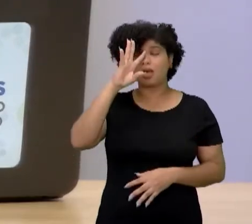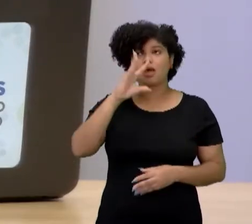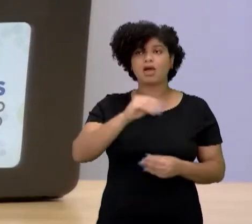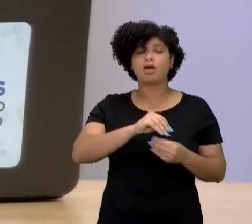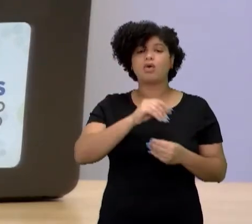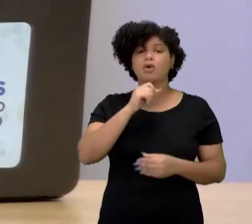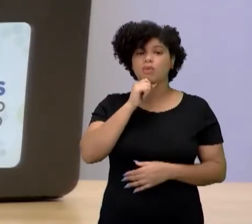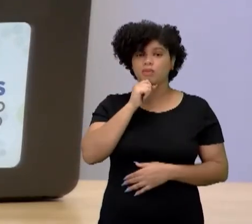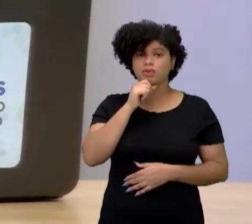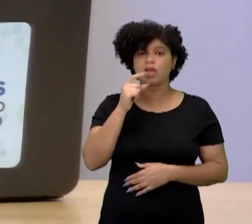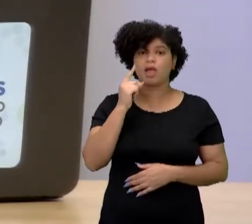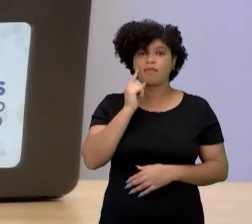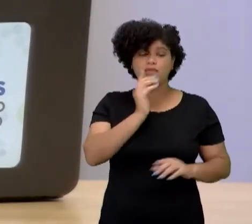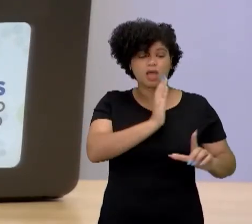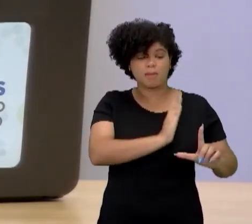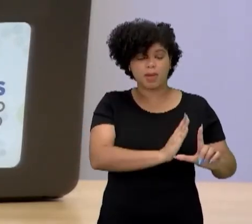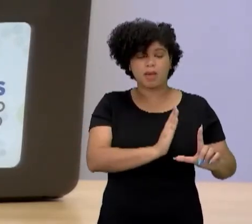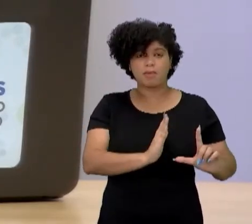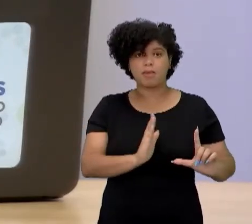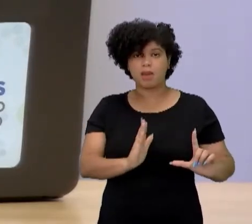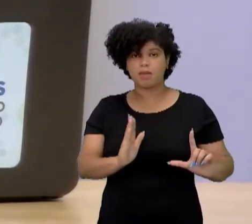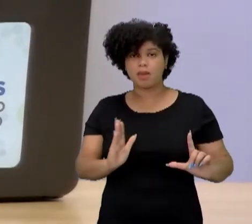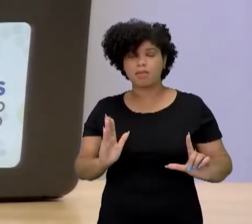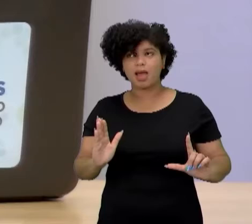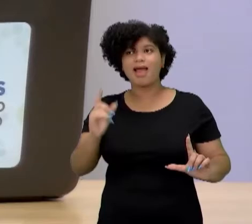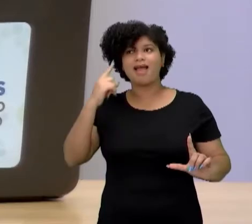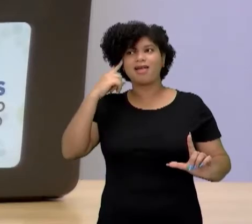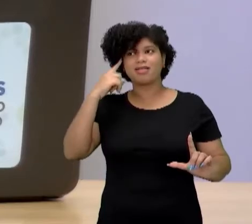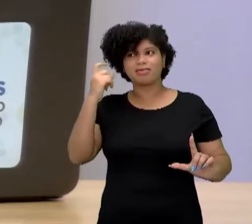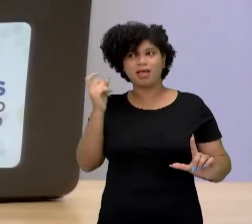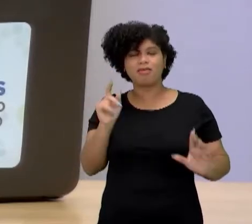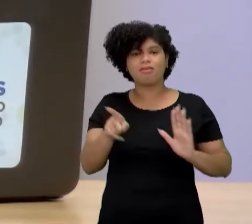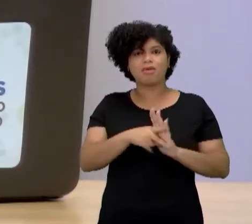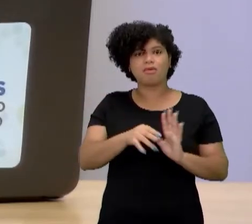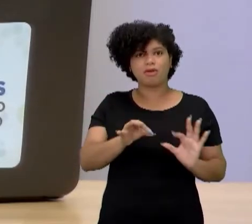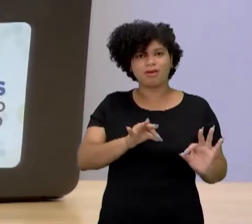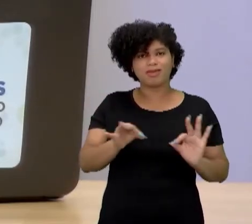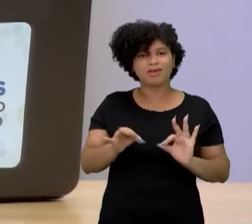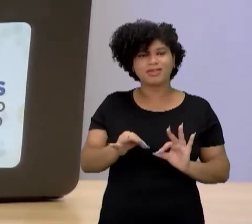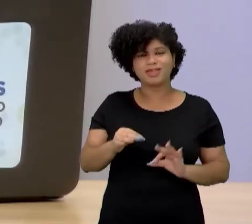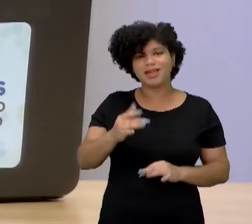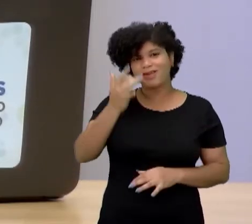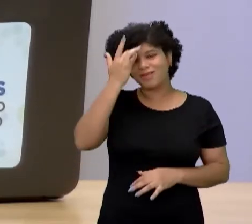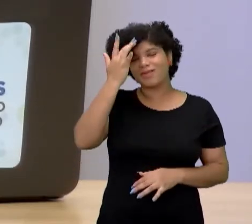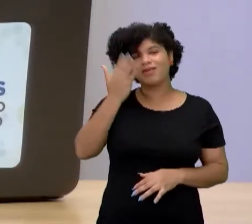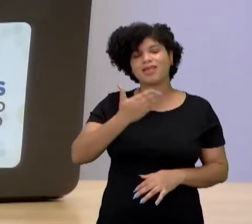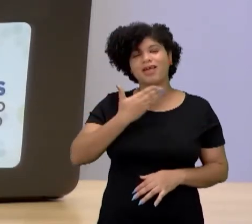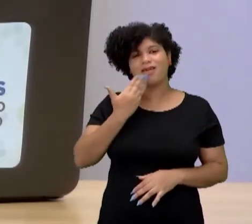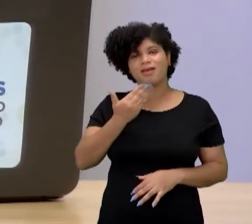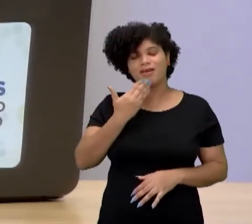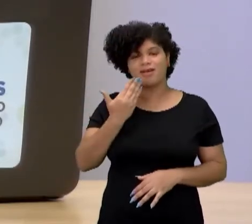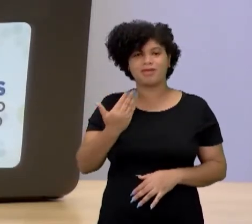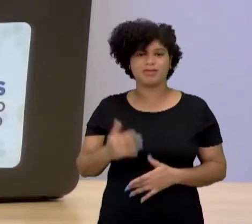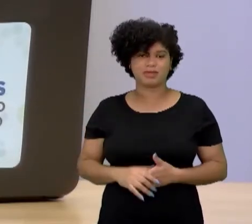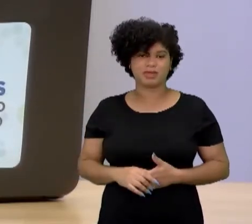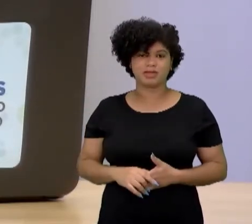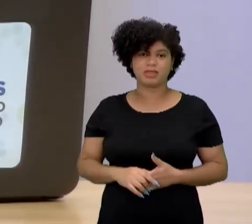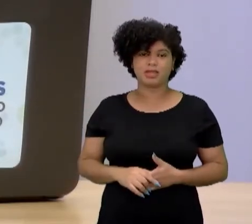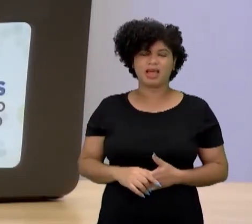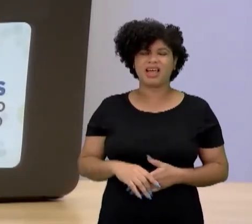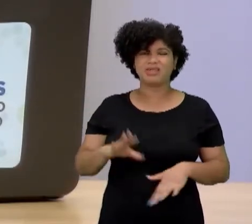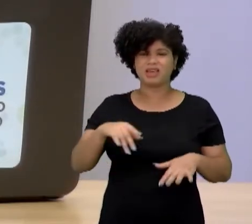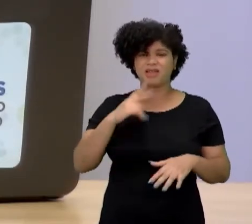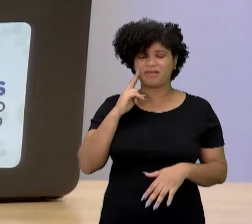que justamente ela é montada com base em uma lógica, né, em uma organização, vai ser muito mais fácil, porque a gente estava comentando aqui, você vai olhar e falar,